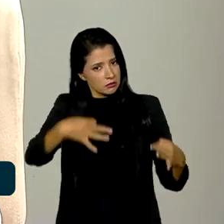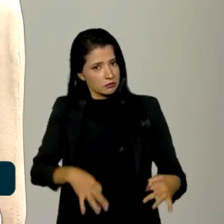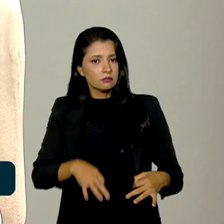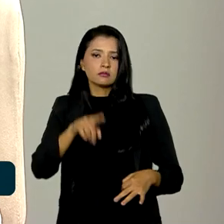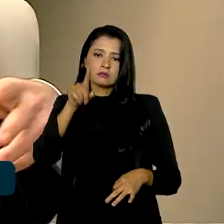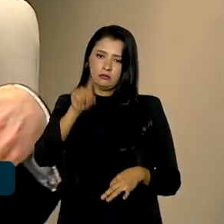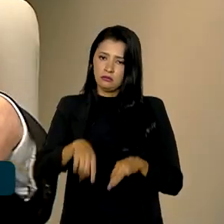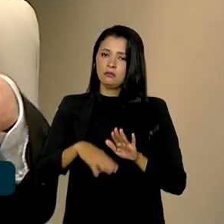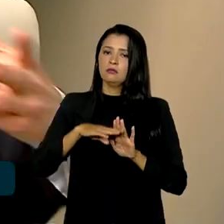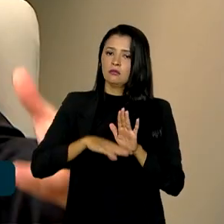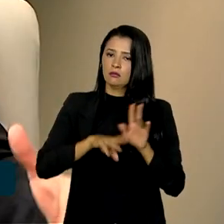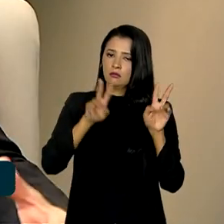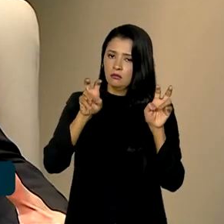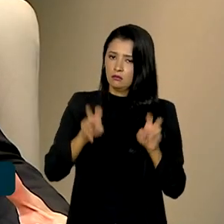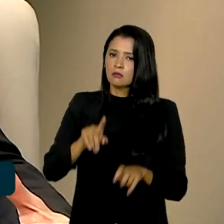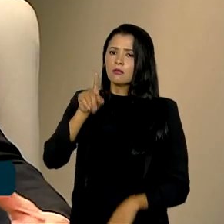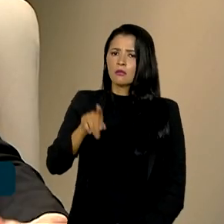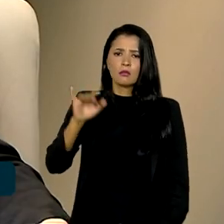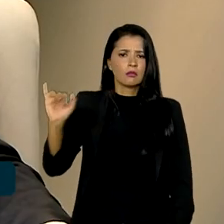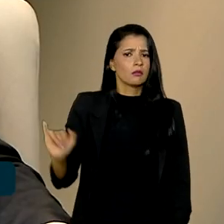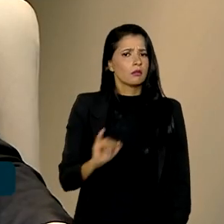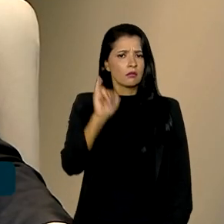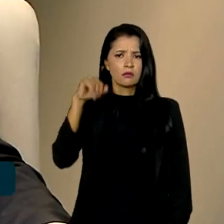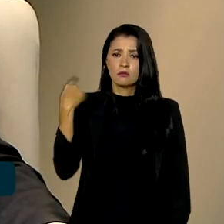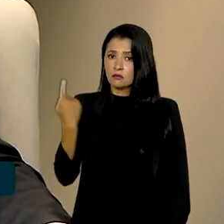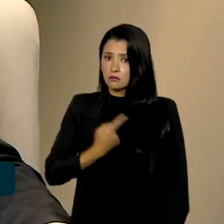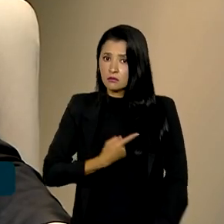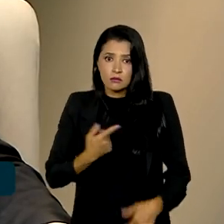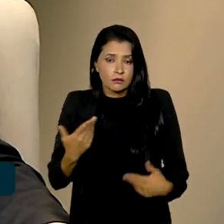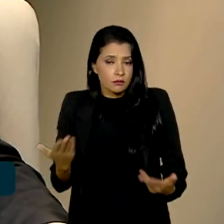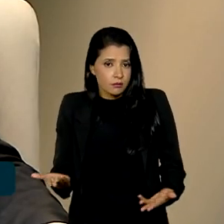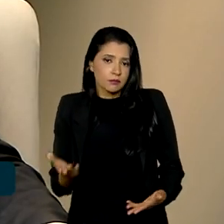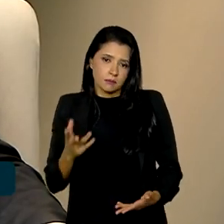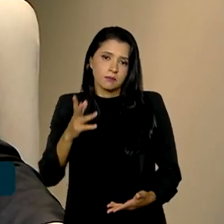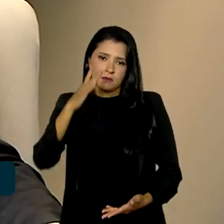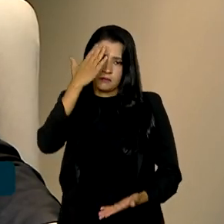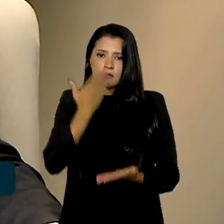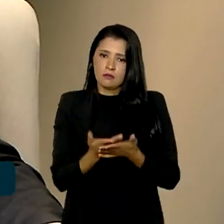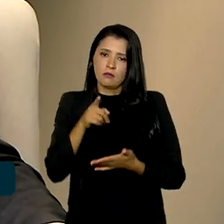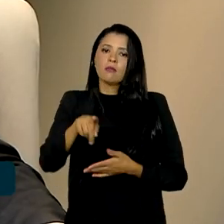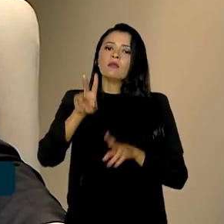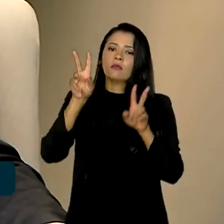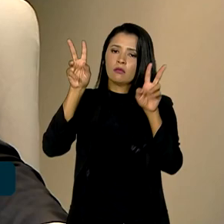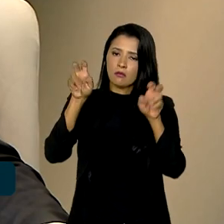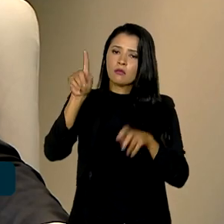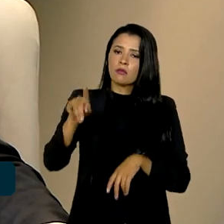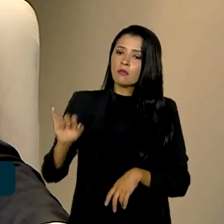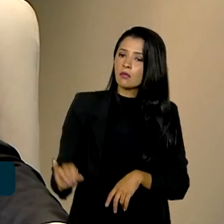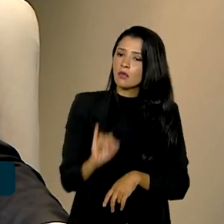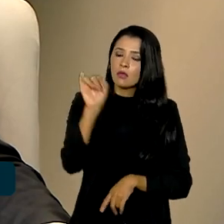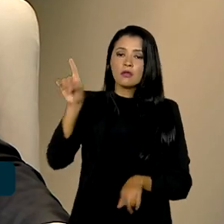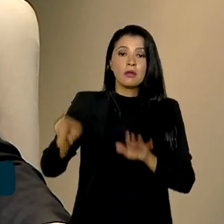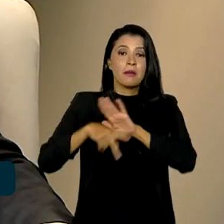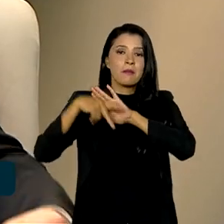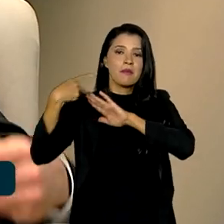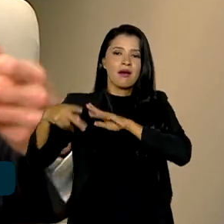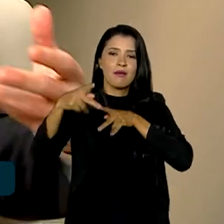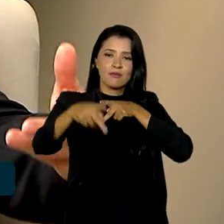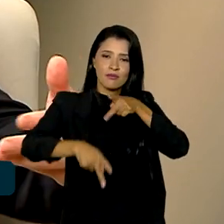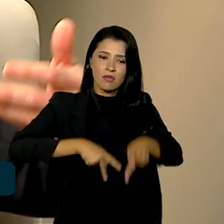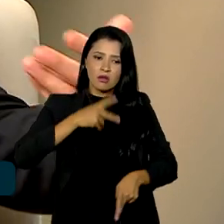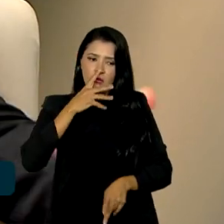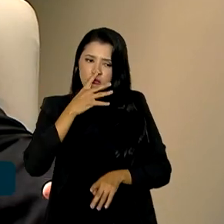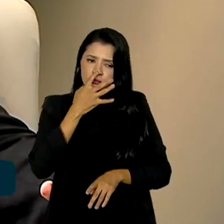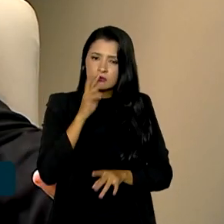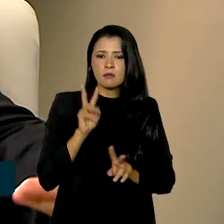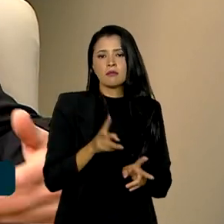são agendas que são muito importantes para nós, né? Enfim, acho que é uma agenda importante, inclusive, para a população ver que